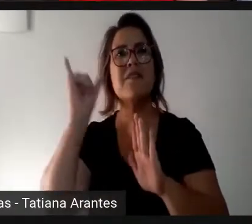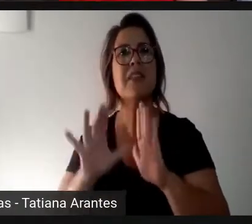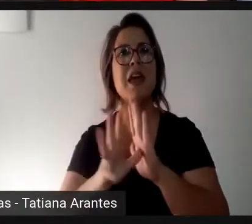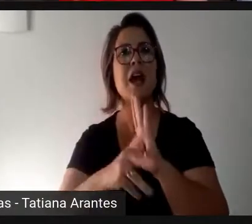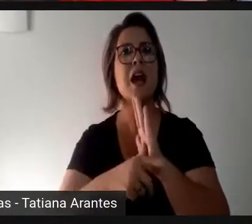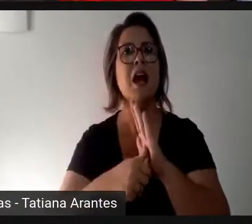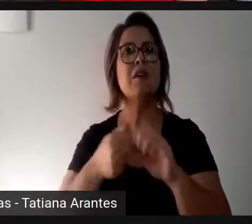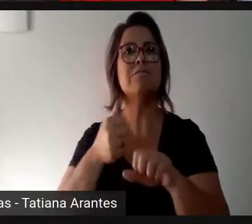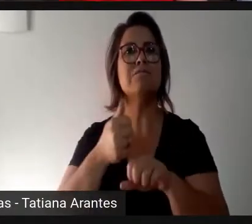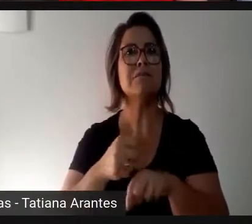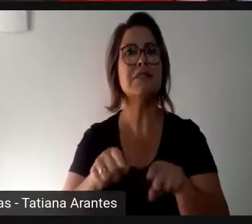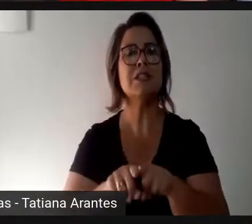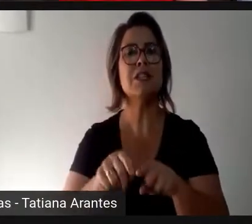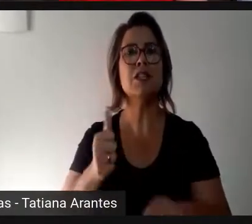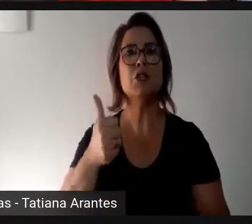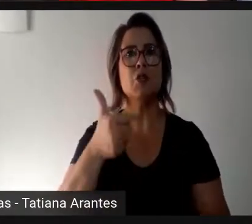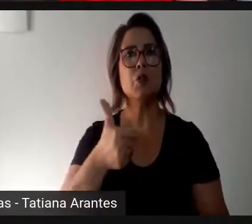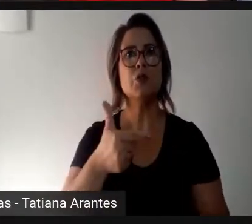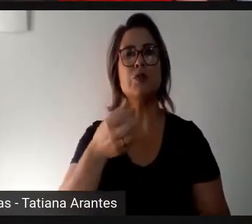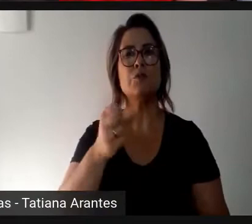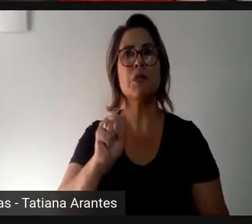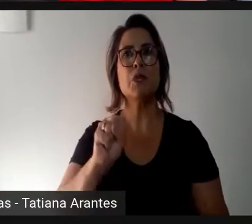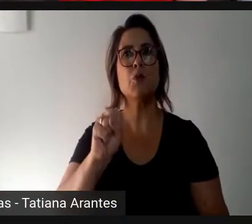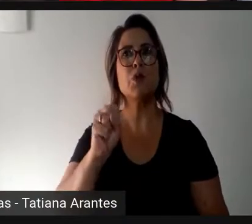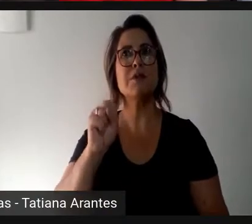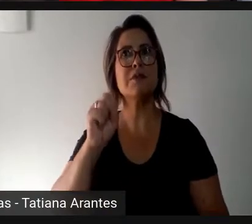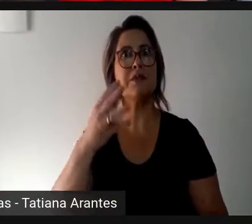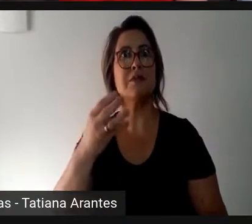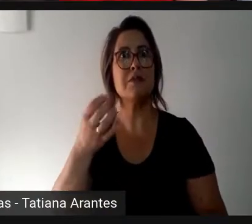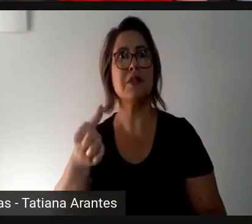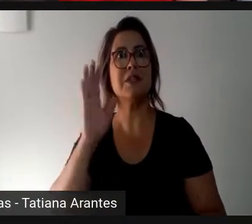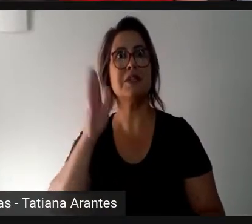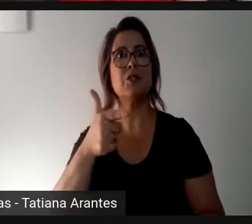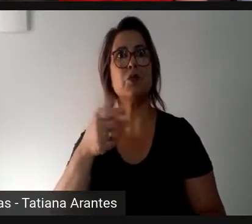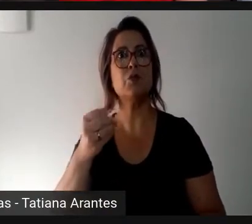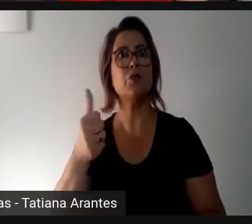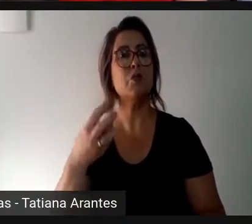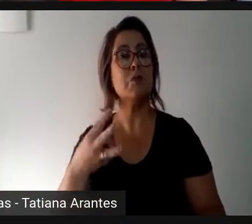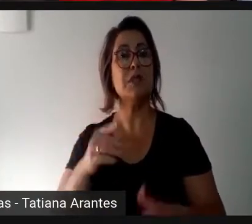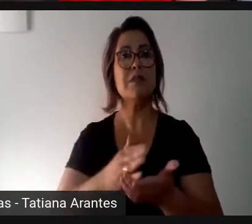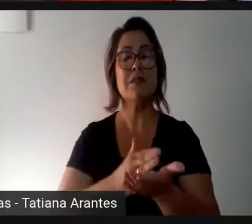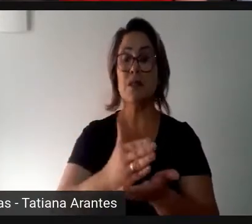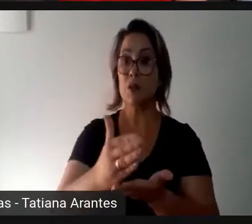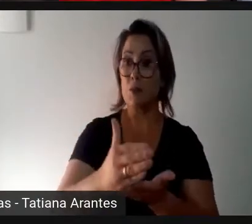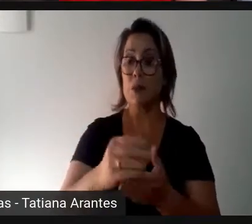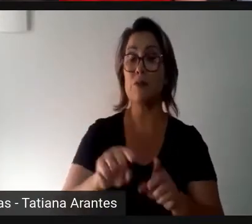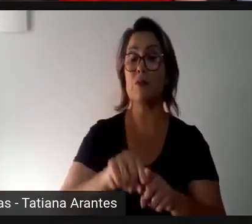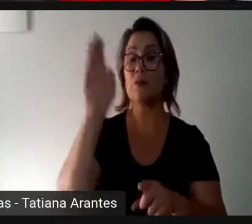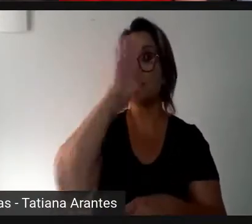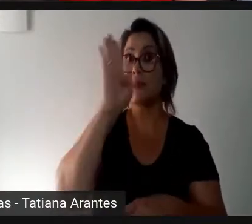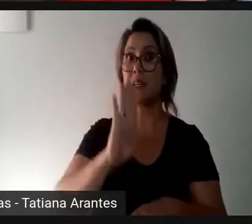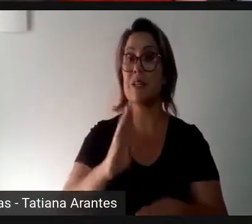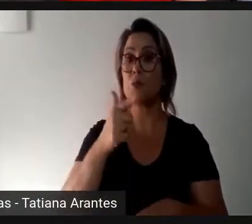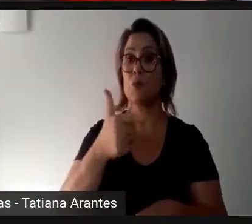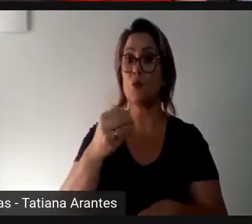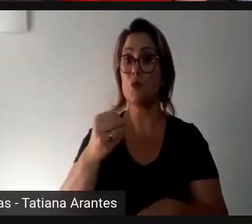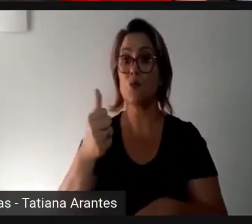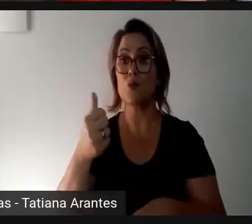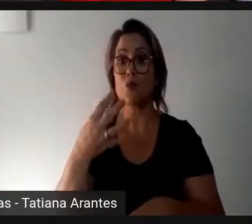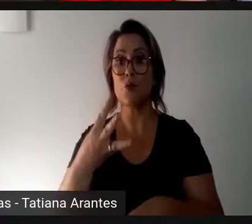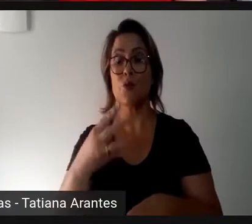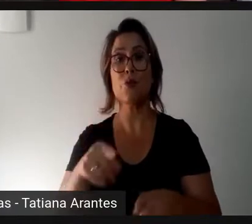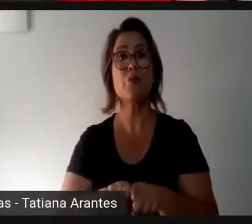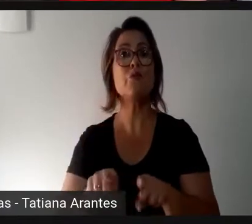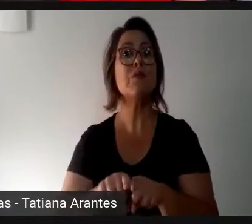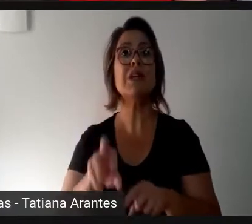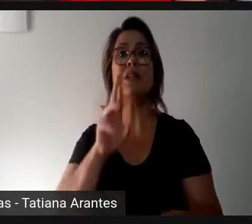Lei 12.846, de 2013, que entrou em vigor no Brasil em 2014. Essa lei, ela vem como uma resposta, né,